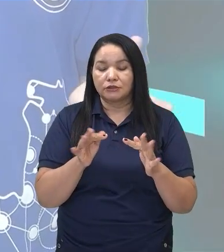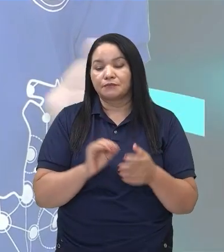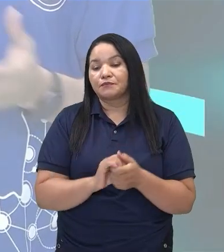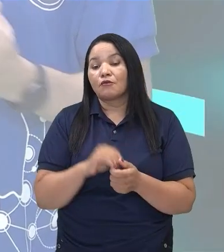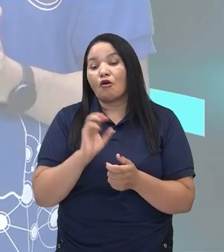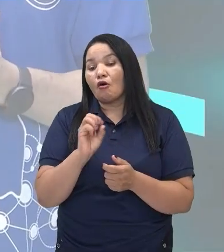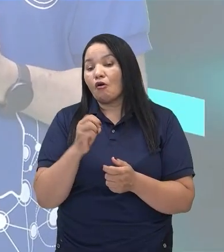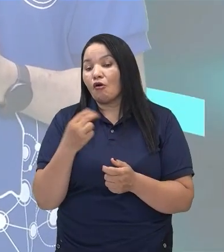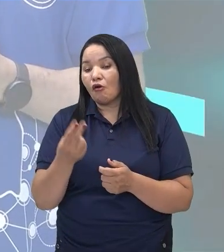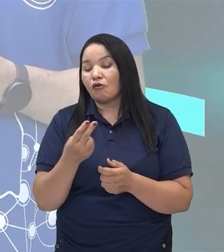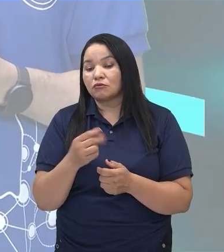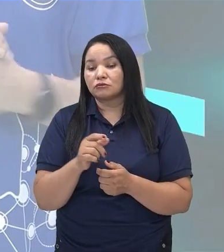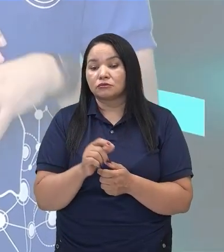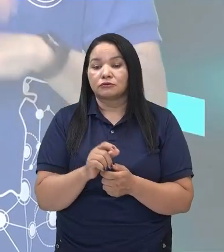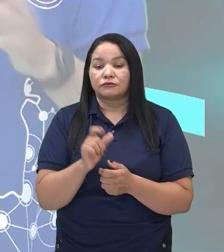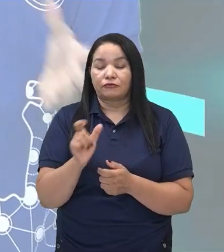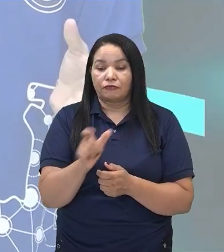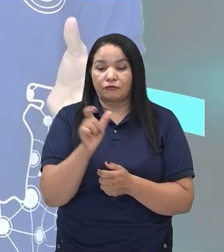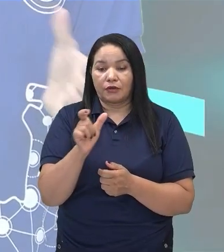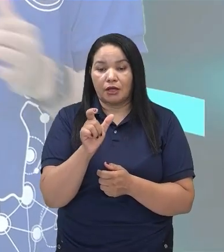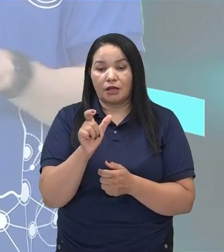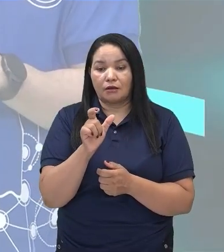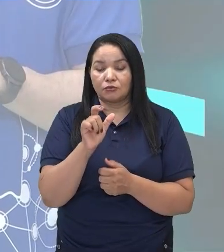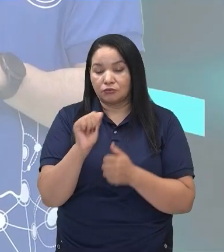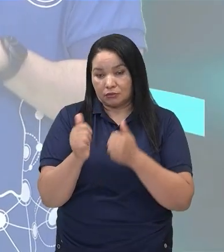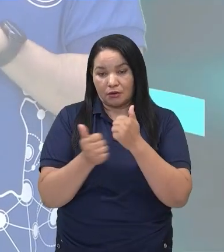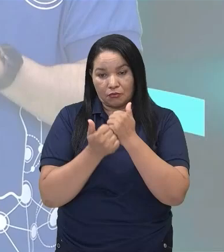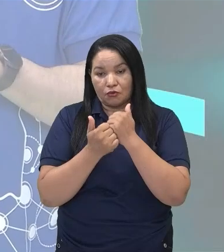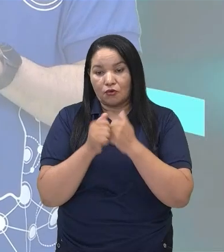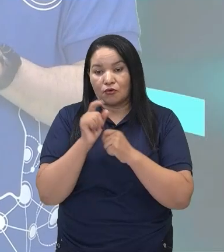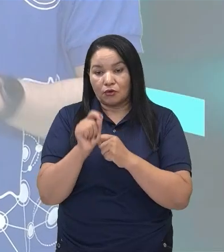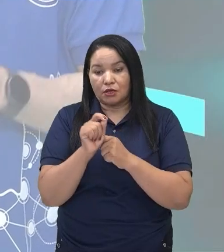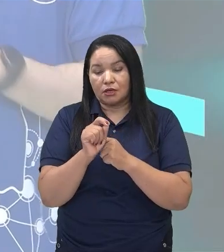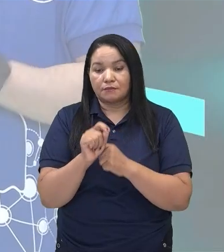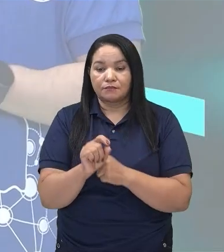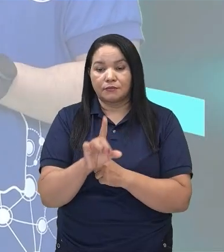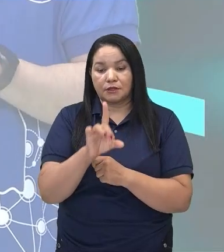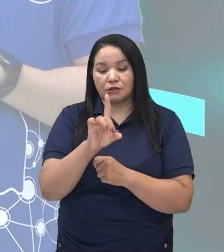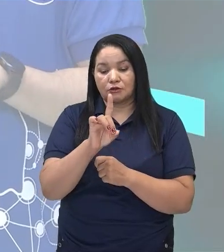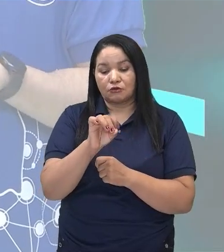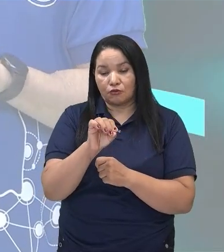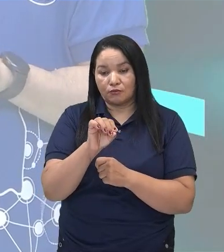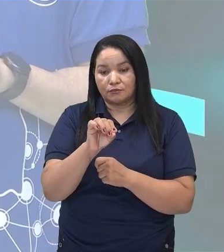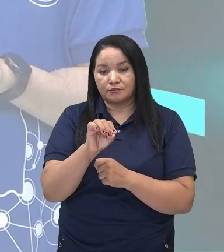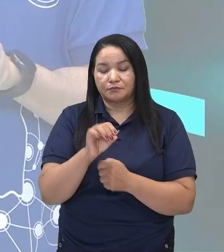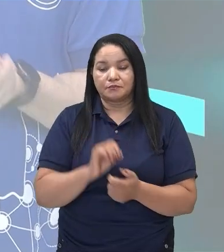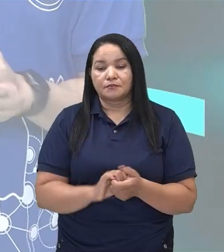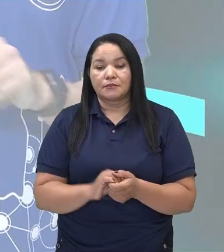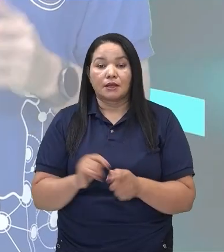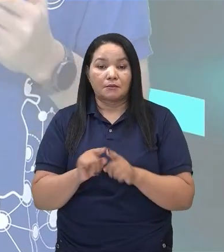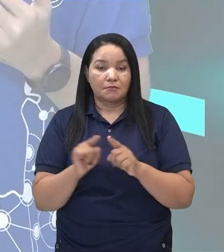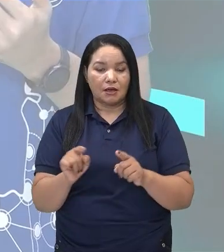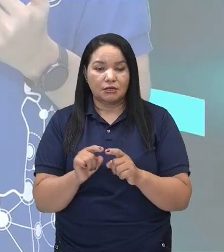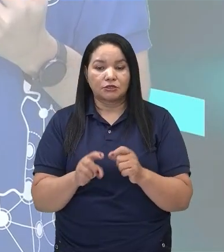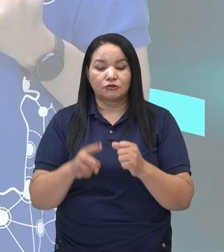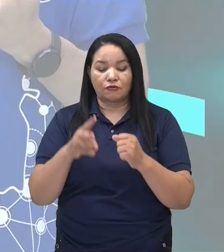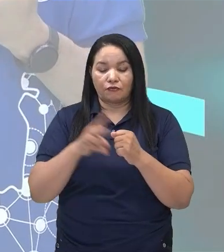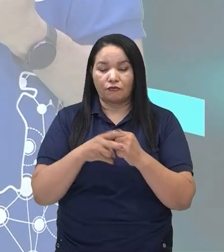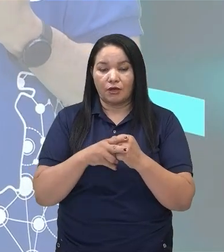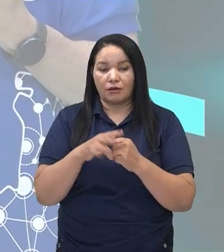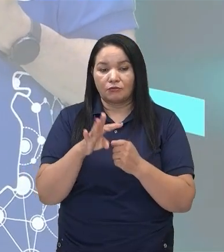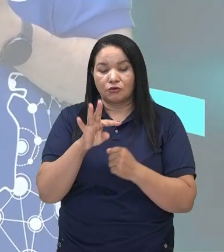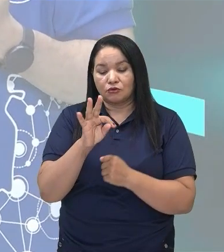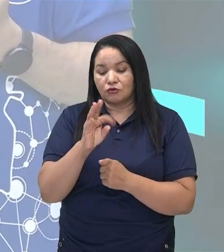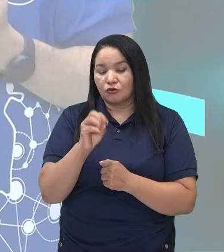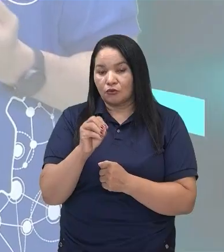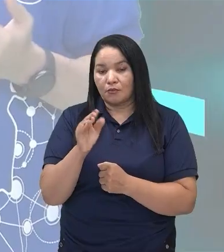vou utilizar um verbo auxiliar, que via de regra é o do. Só que o verbo to be, ele é especial, ele é um verbo que ele pode